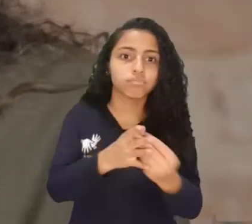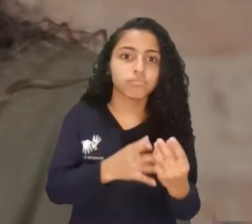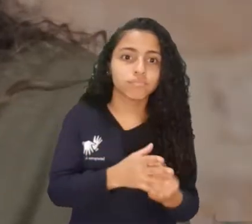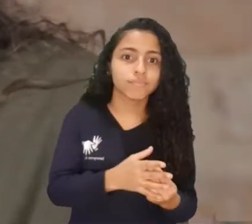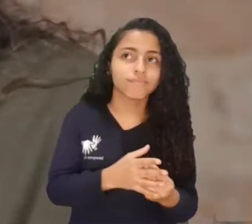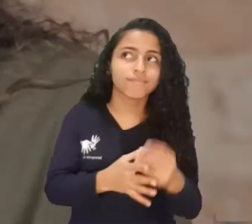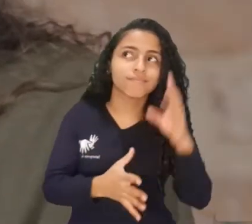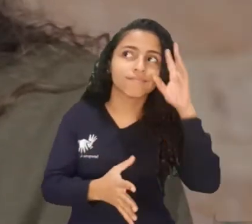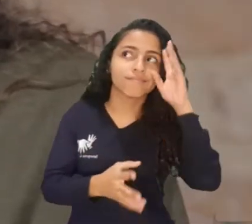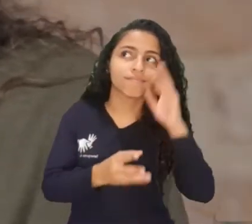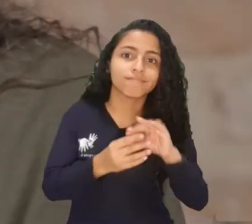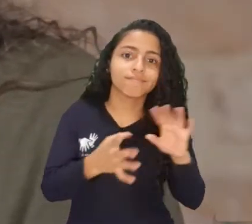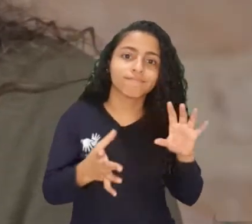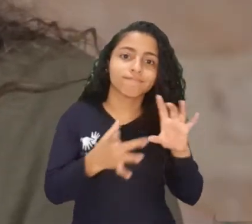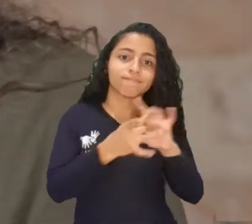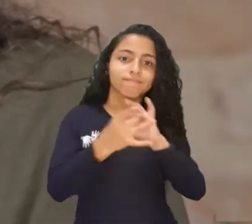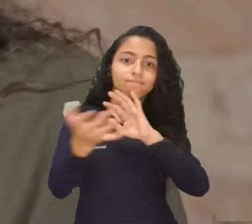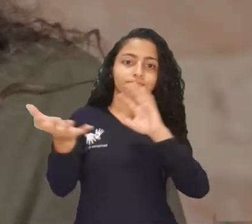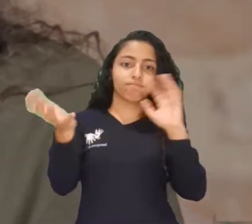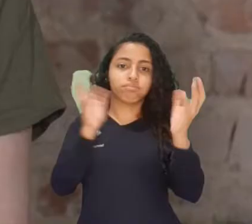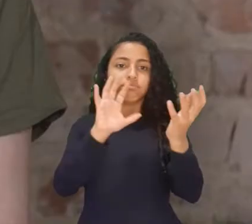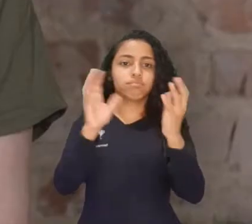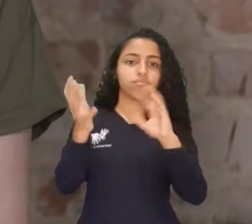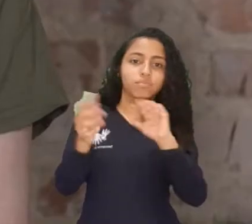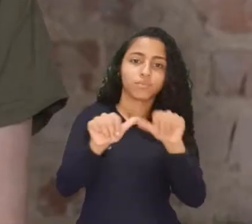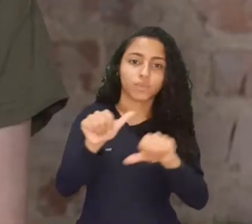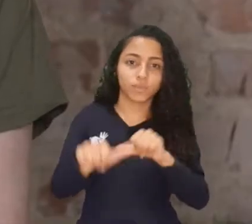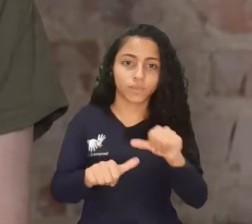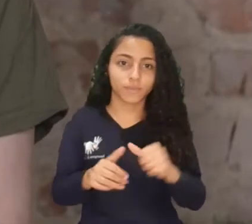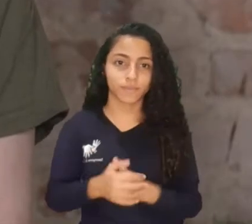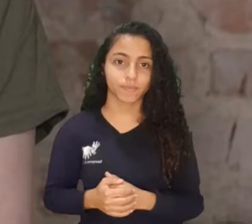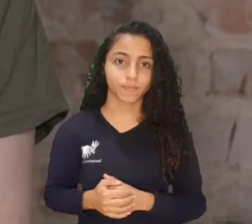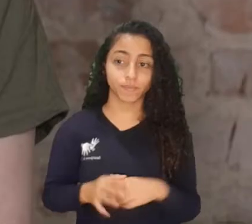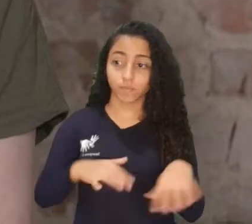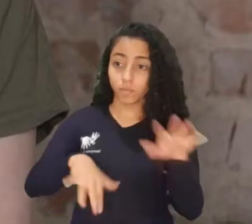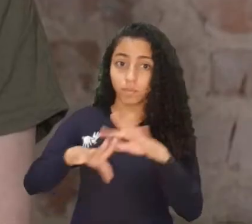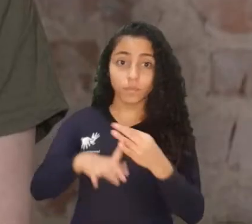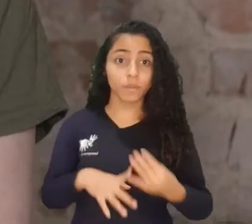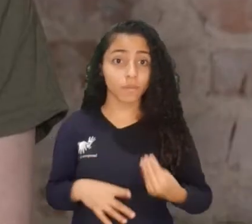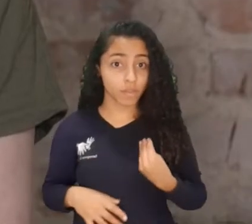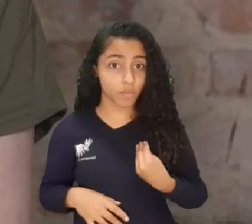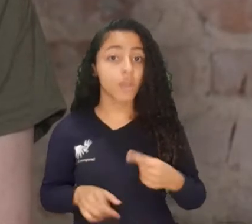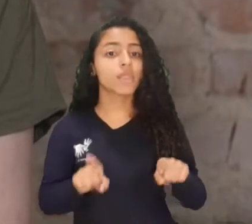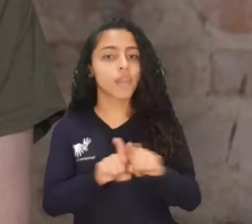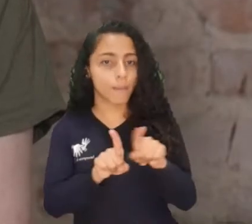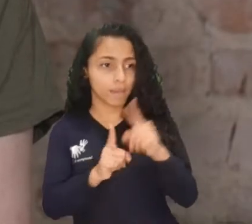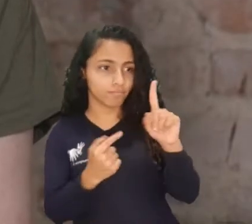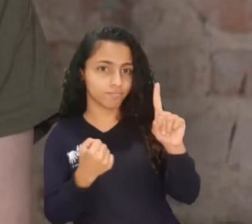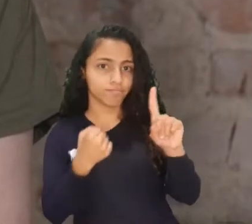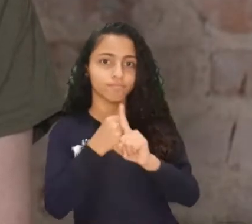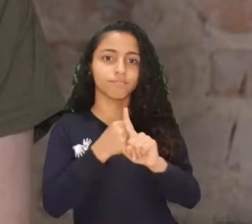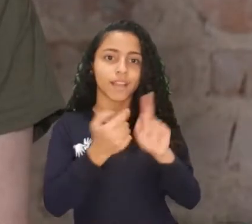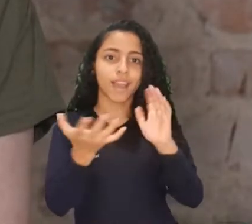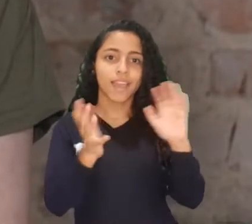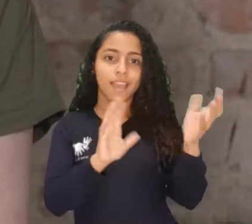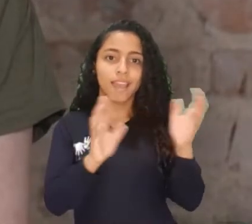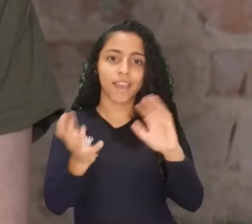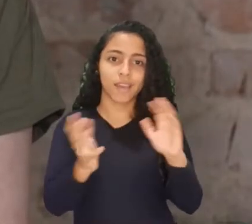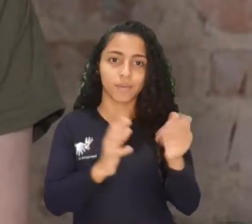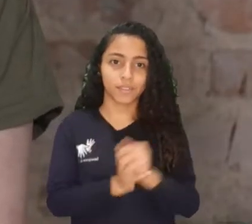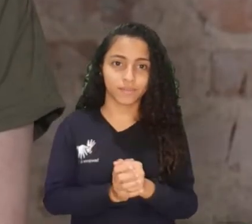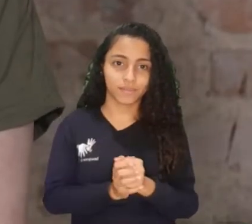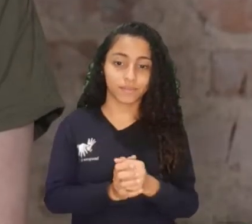forma recíproca, os organismos vivos também afetam o sistema climático. Os organismos vivos, eles regulam